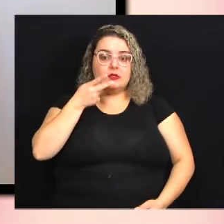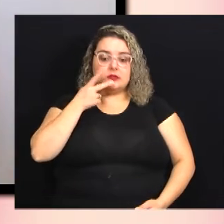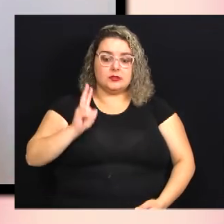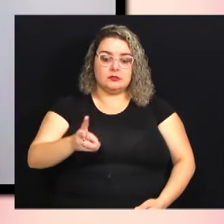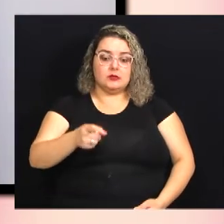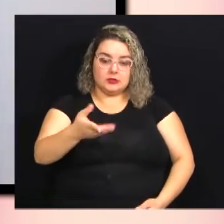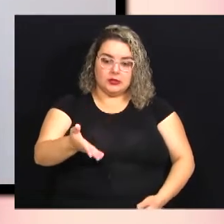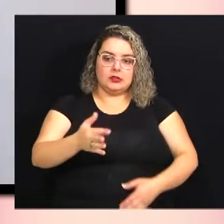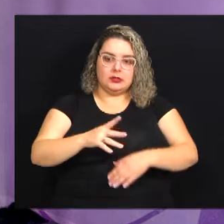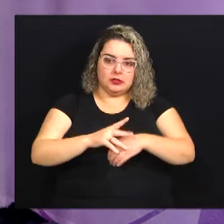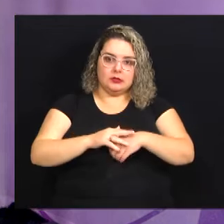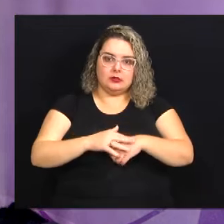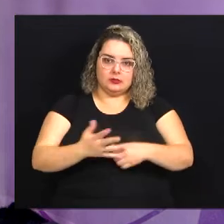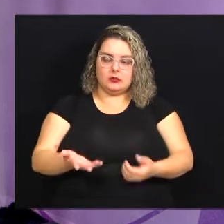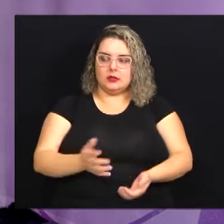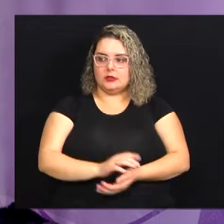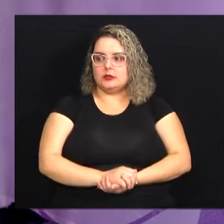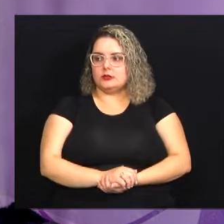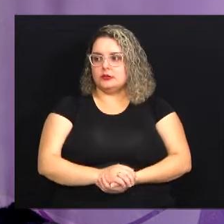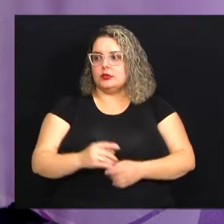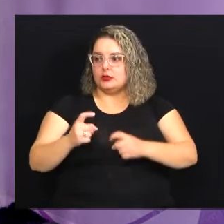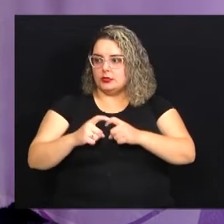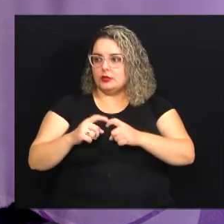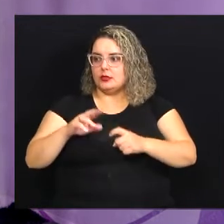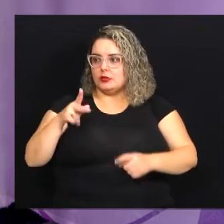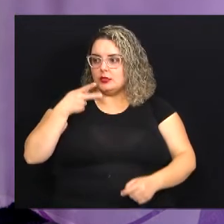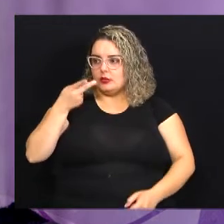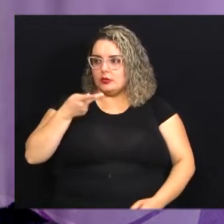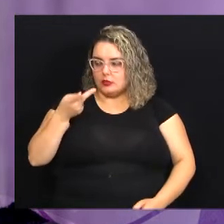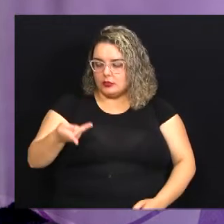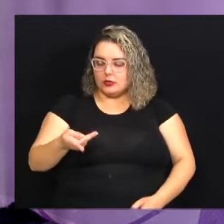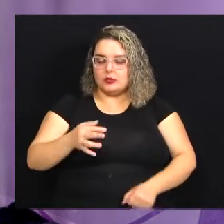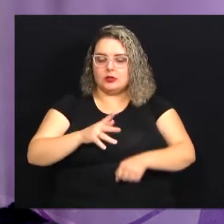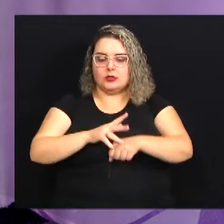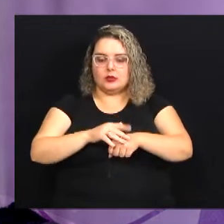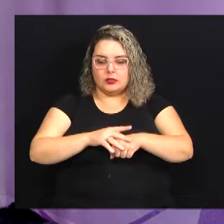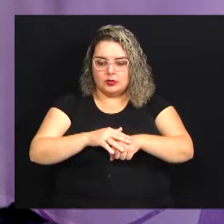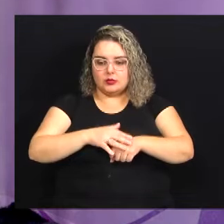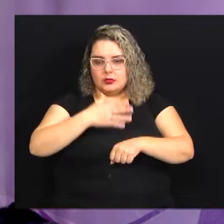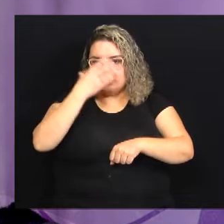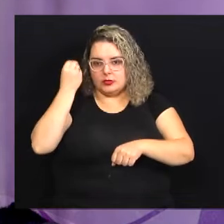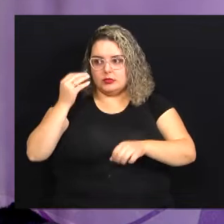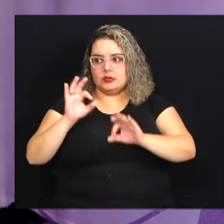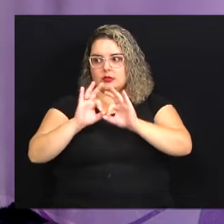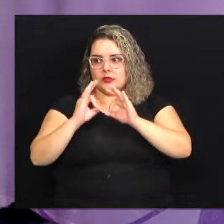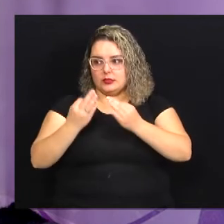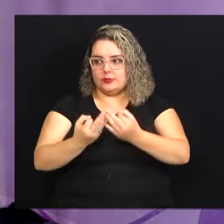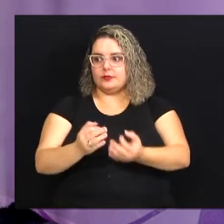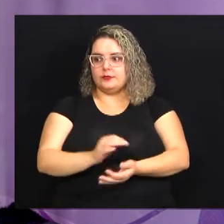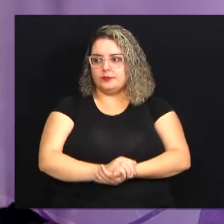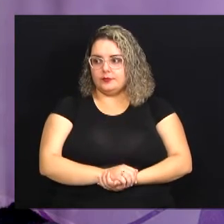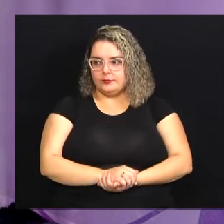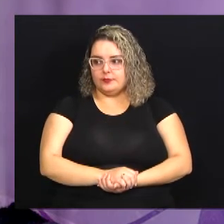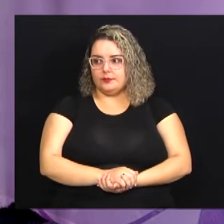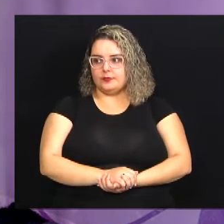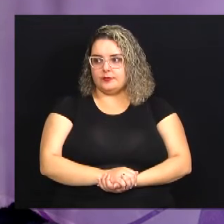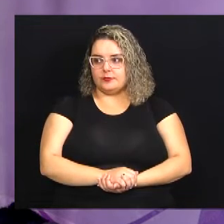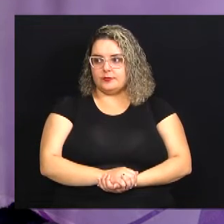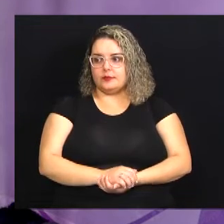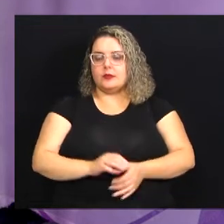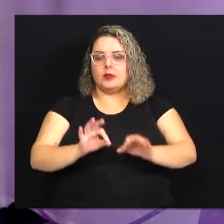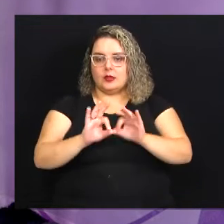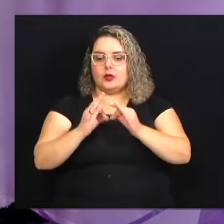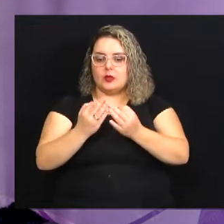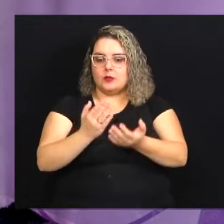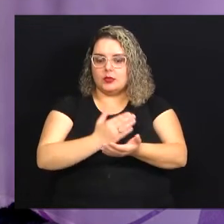tempo inteiro que ele está doente. E doutora, quando a gente fala de Alzheimer aí e família, esse a